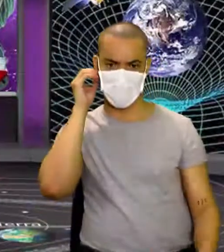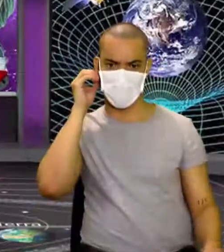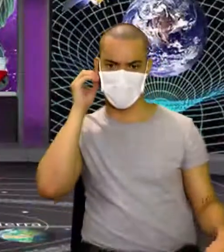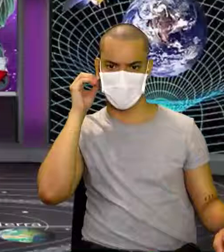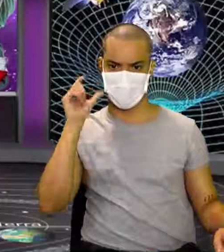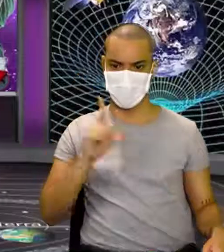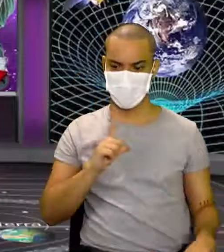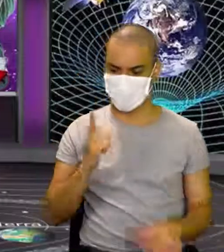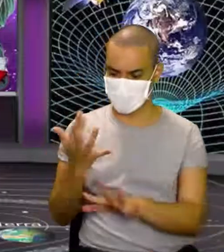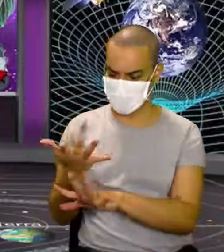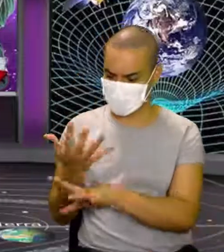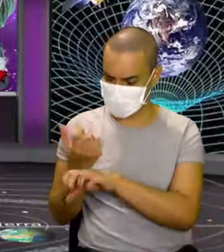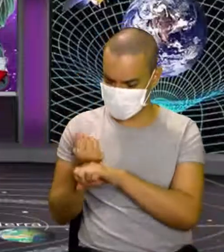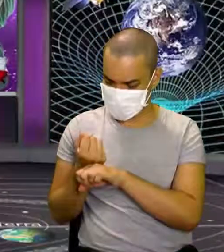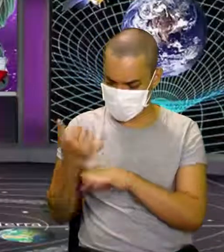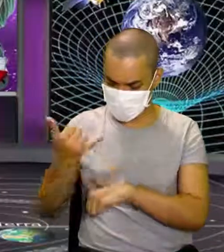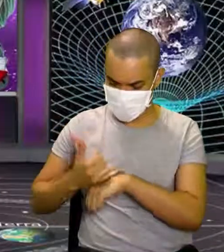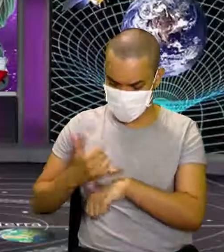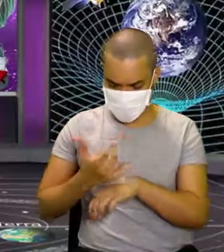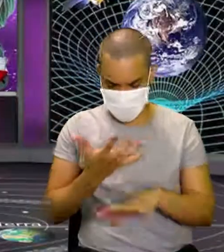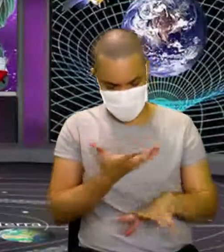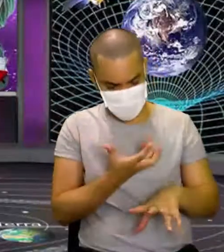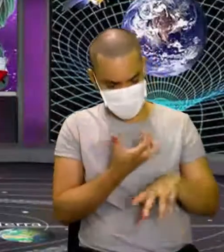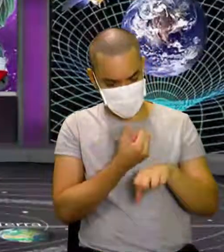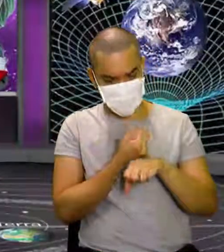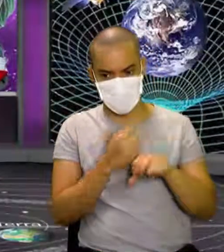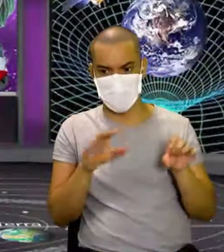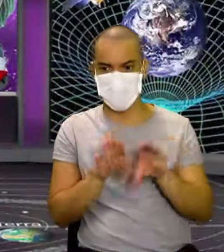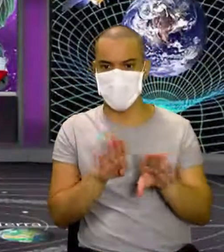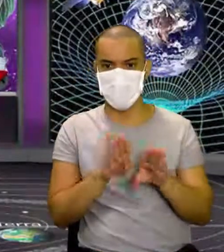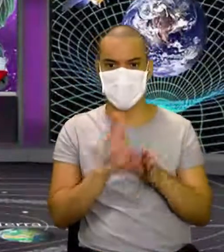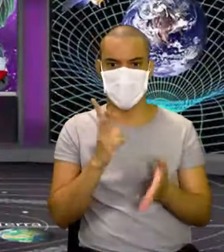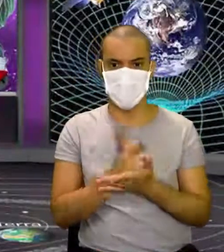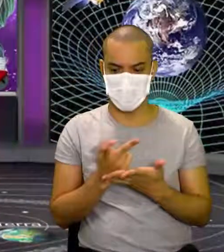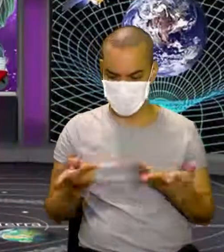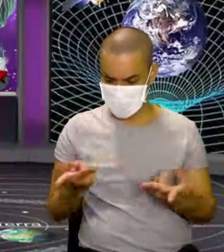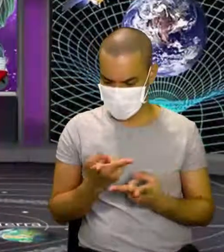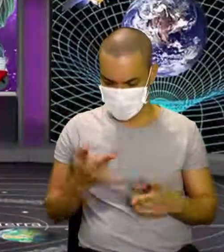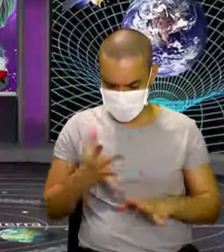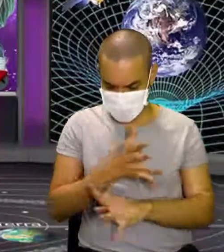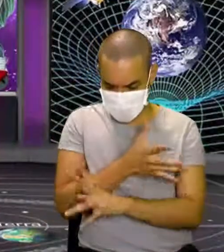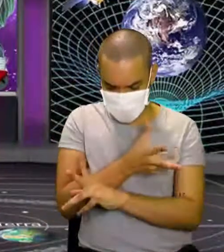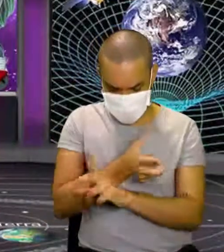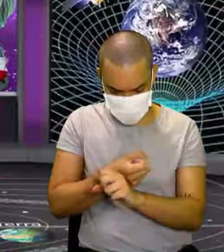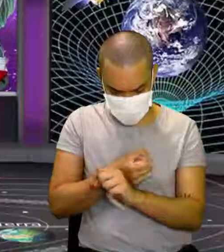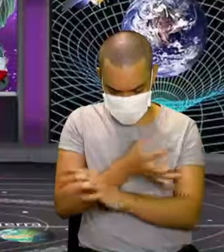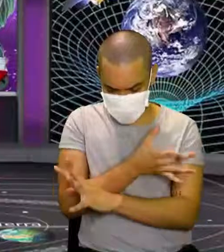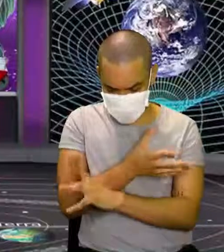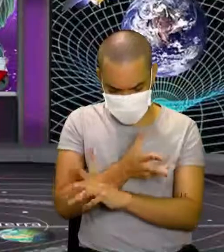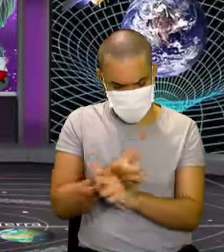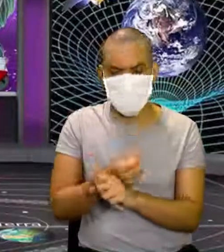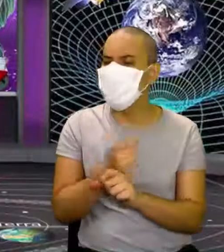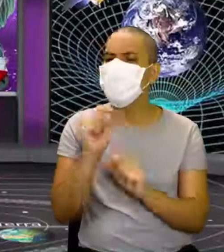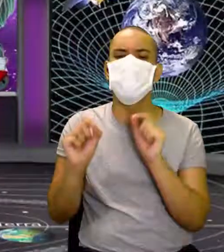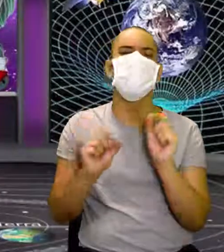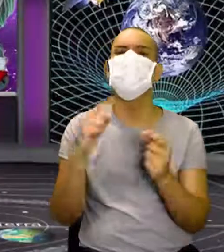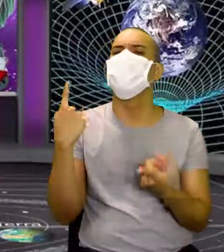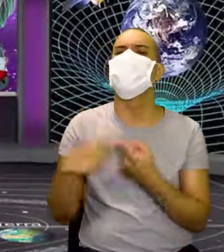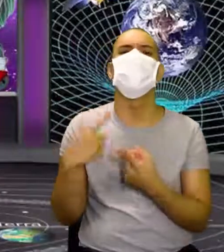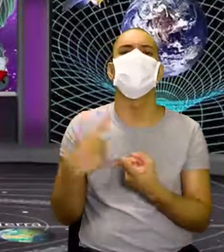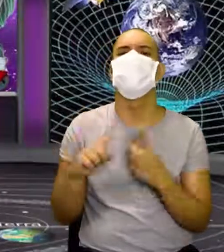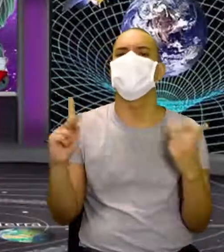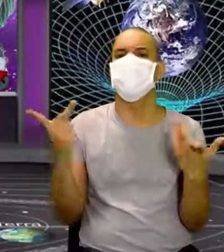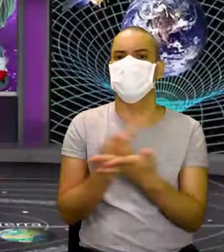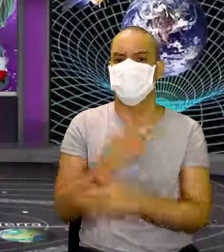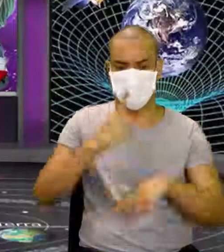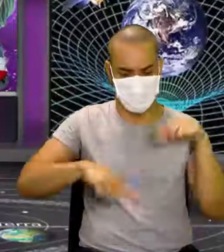uns pedacinhos de ferro e até também atrair-se entre si. O que será que tem por trás desse tipo de